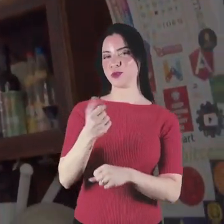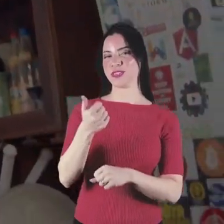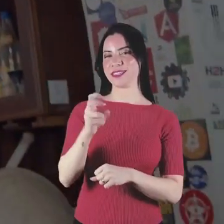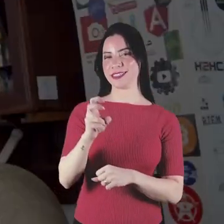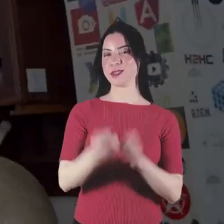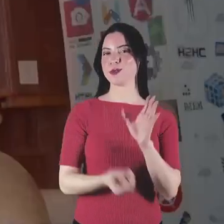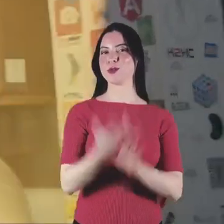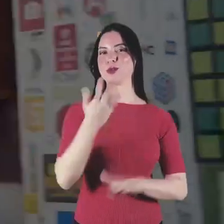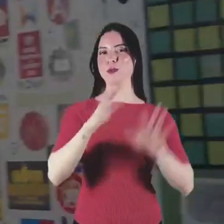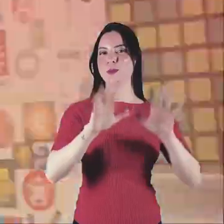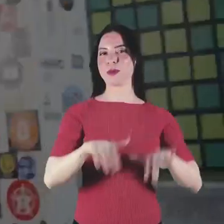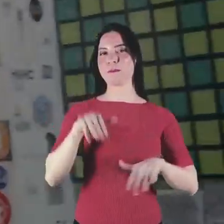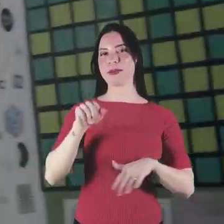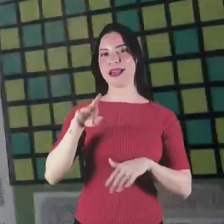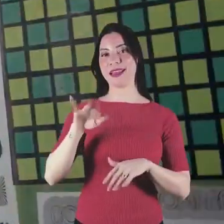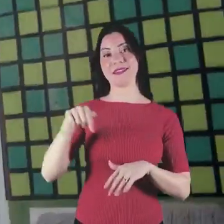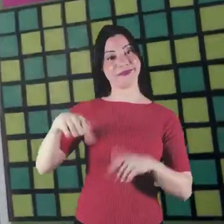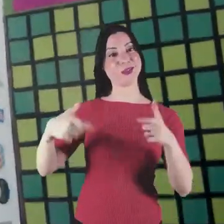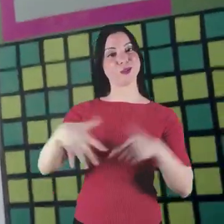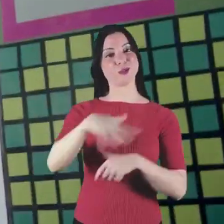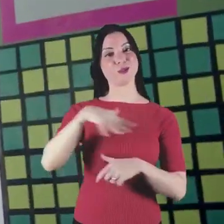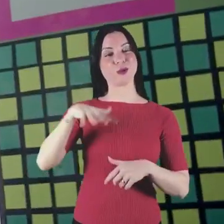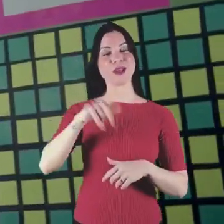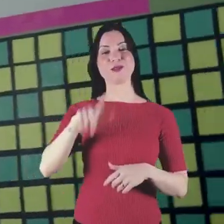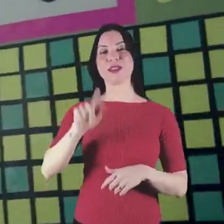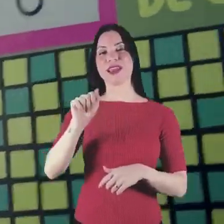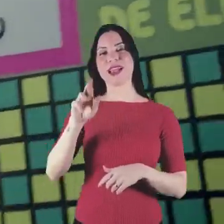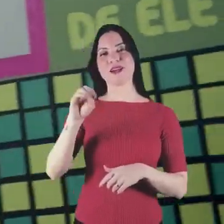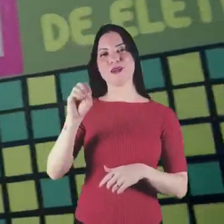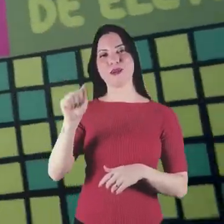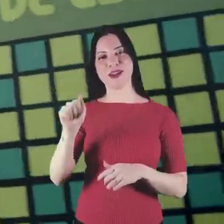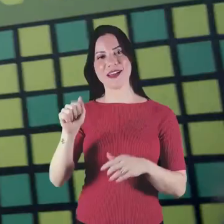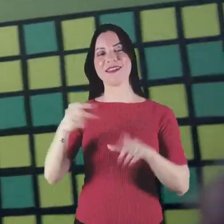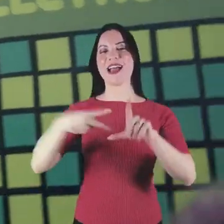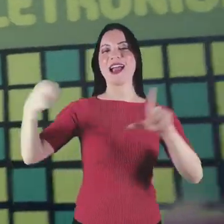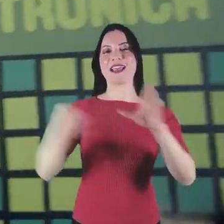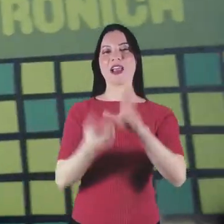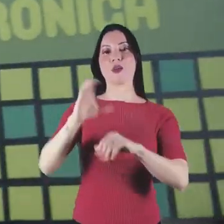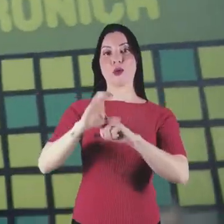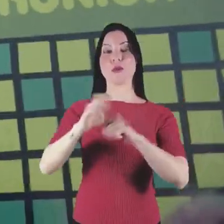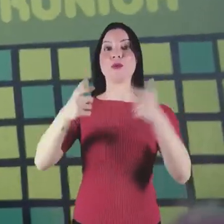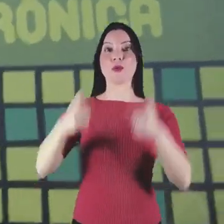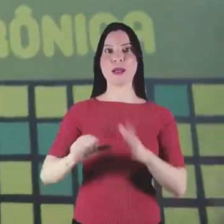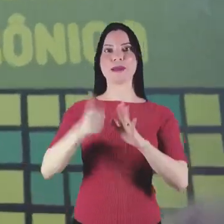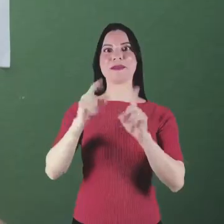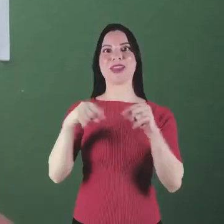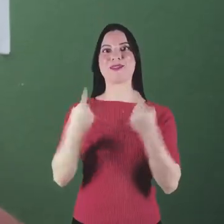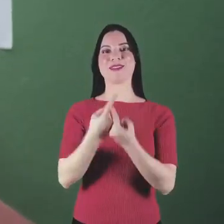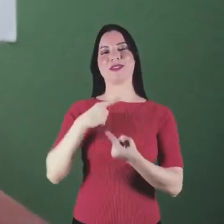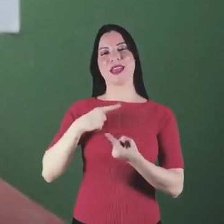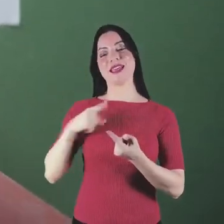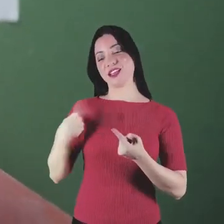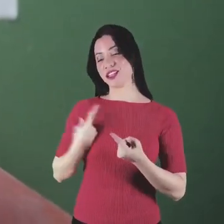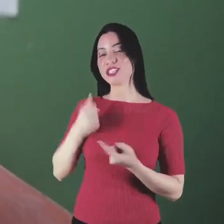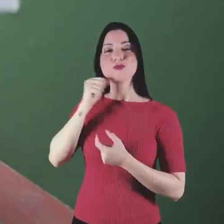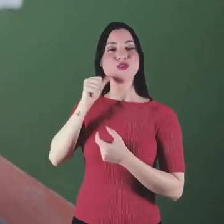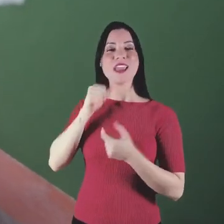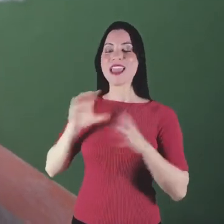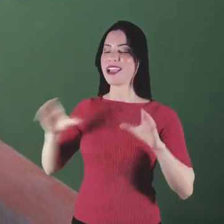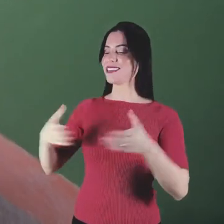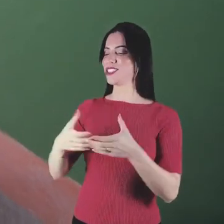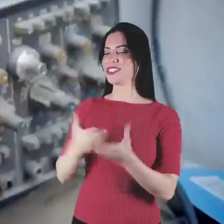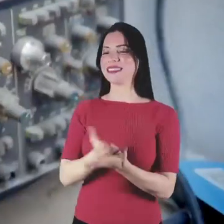A programaria surgiu em 2015, nesse espaço aqui. O Garoa Hacker Club foi o lugar em que a gente fez a nossa primeira reunião. A gente era um coletivo